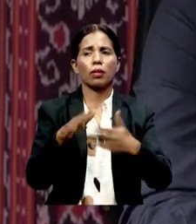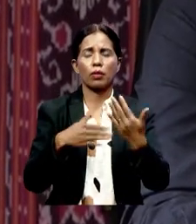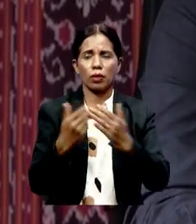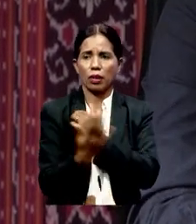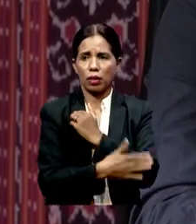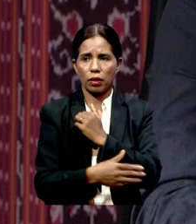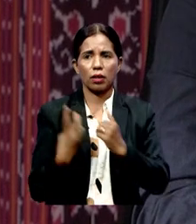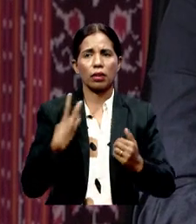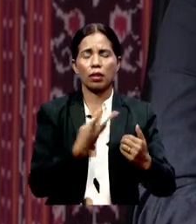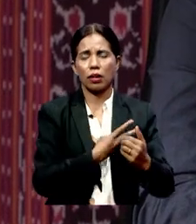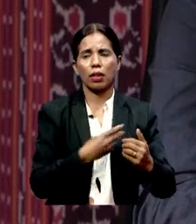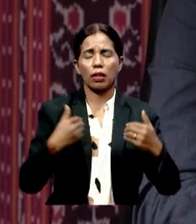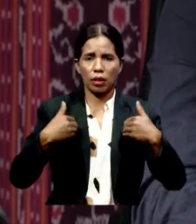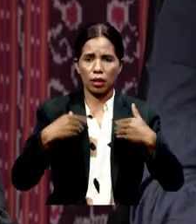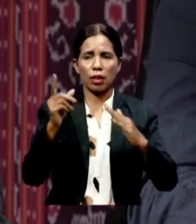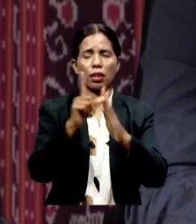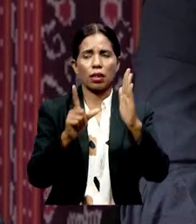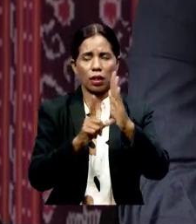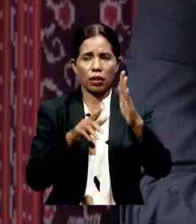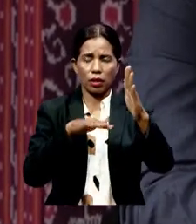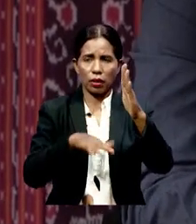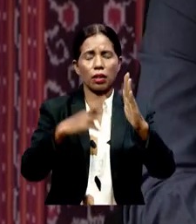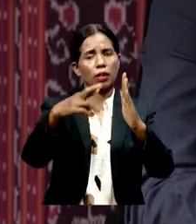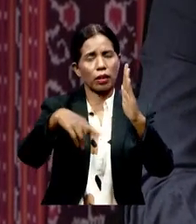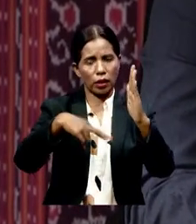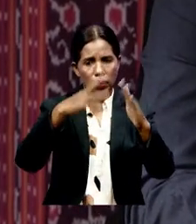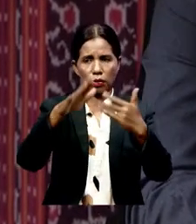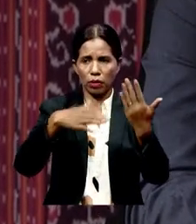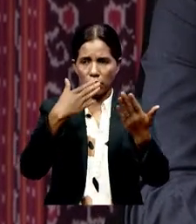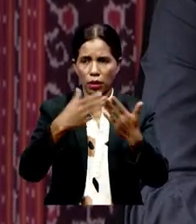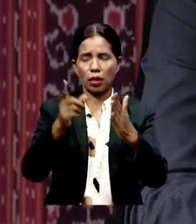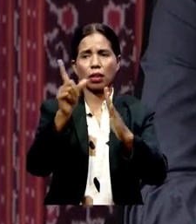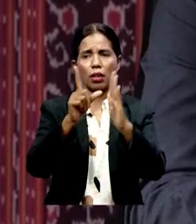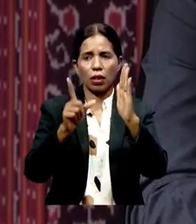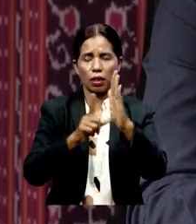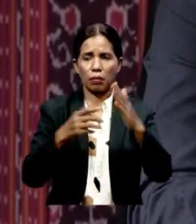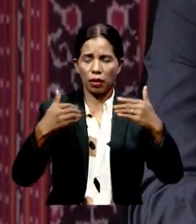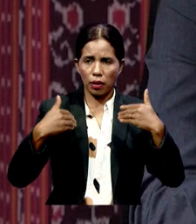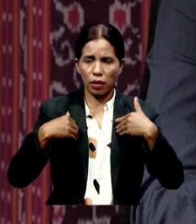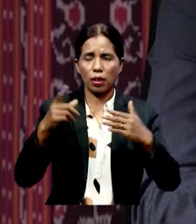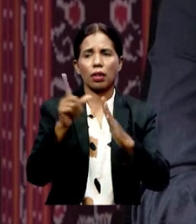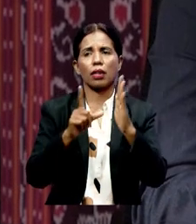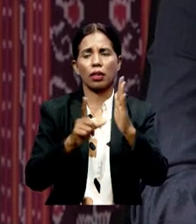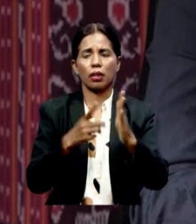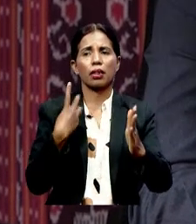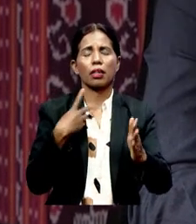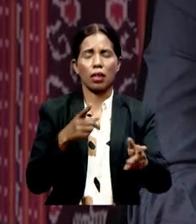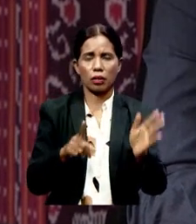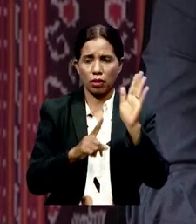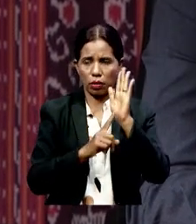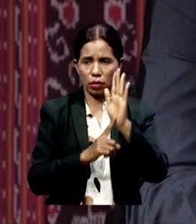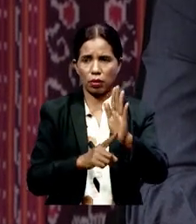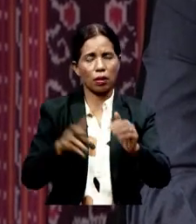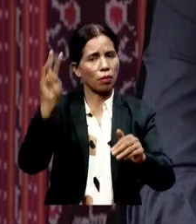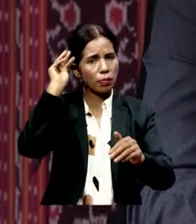ne e ta lei ne ocos, né ca? Regras de jogo, regras nebe lei nebe magia, decreto lei nebe ia, e nessa base legal do